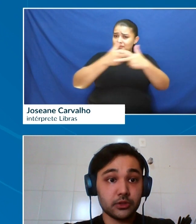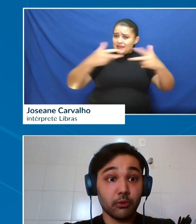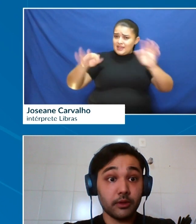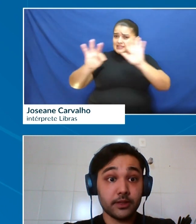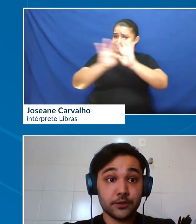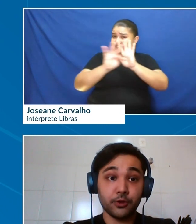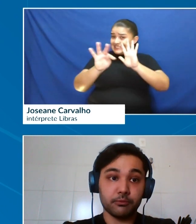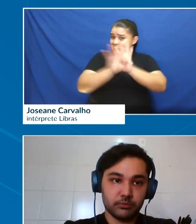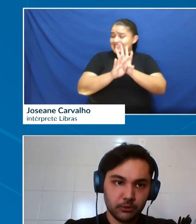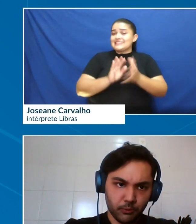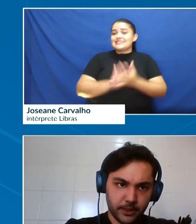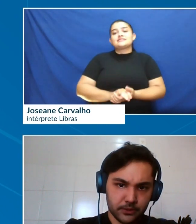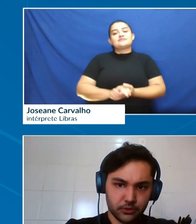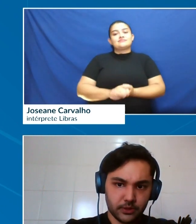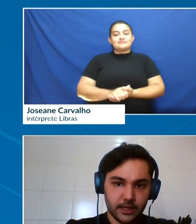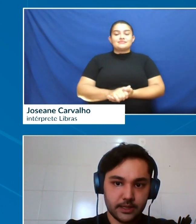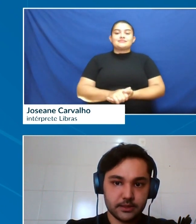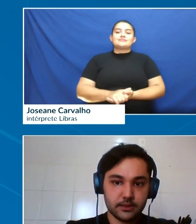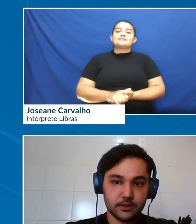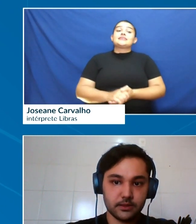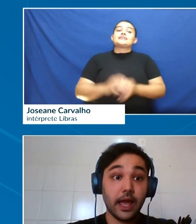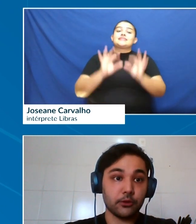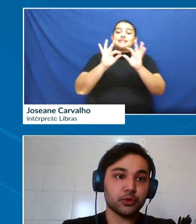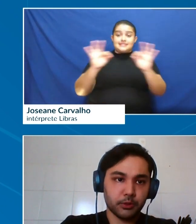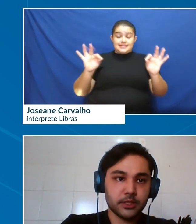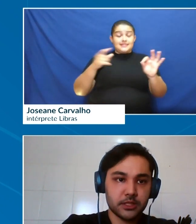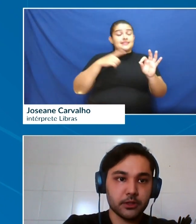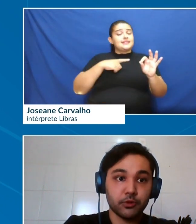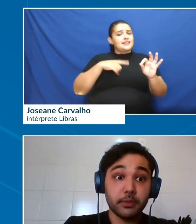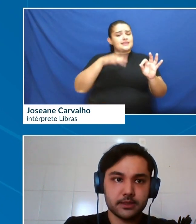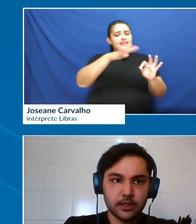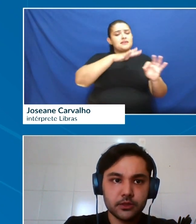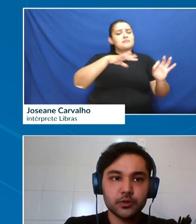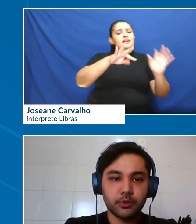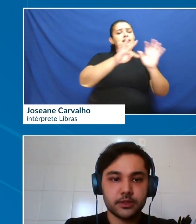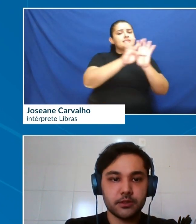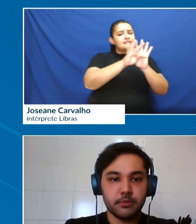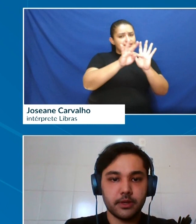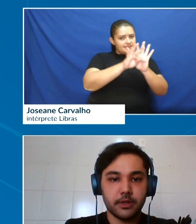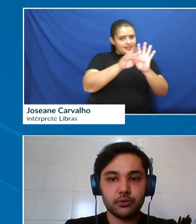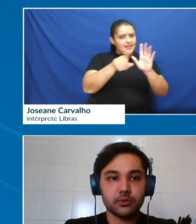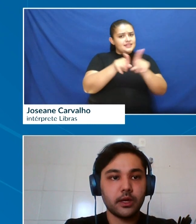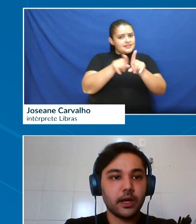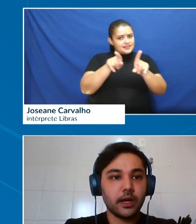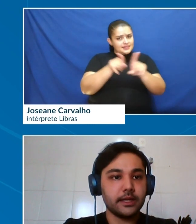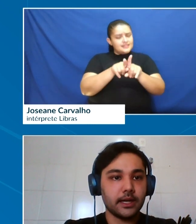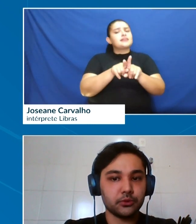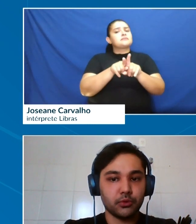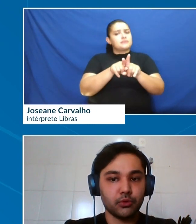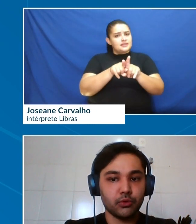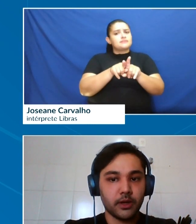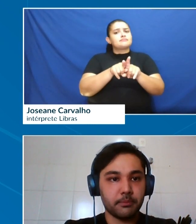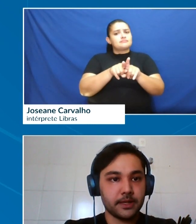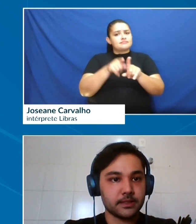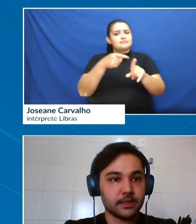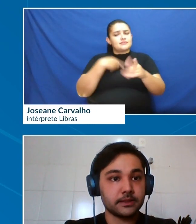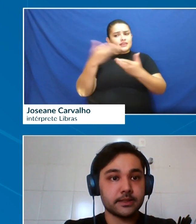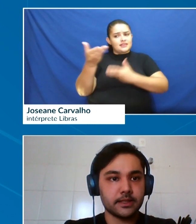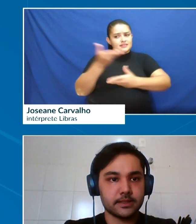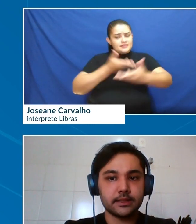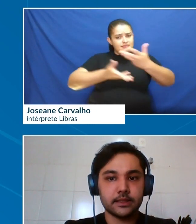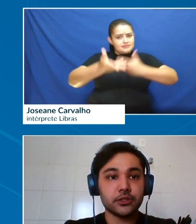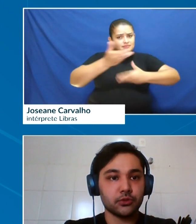Isso, não, na verdade foram tanto nesses operacionais, procedimentos. nos Uhum. procedimentos, foi bastante nos procedimentos, alinhado com uma